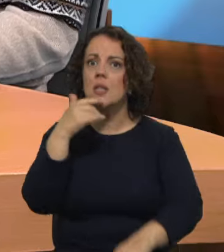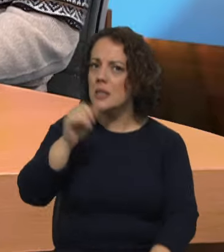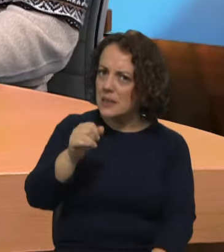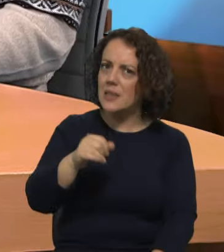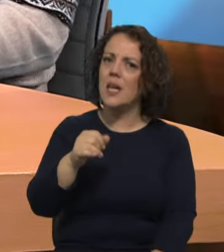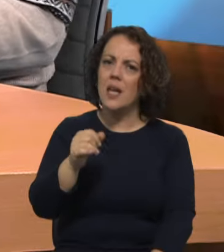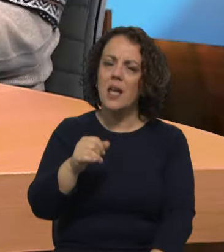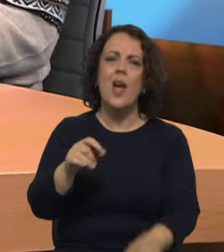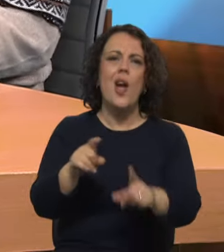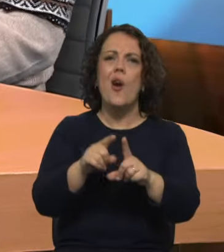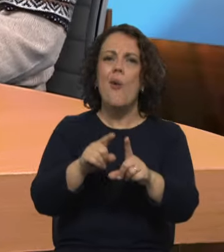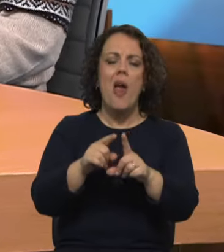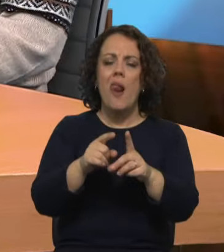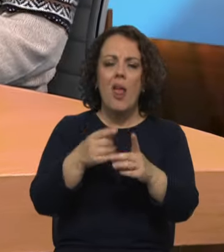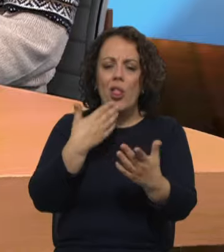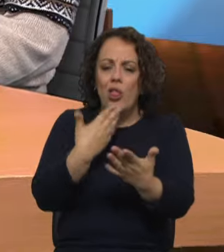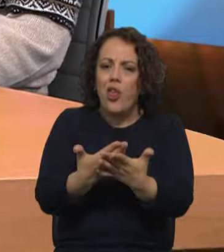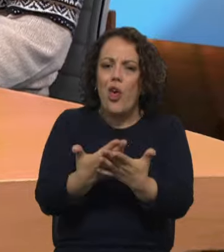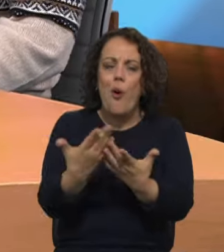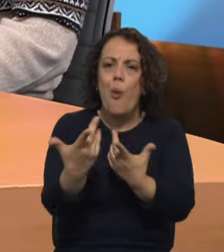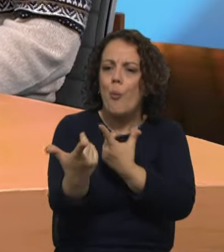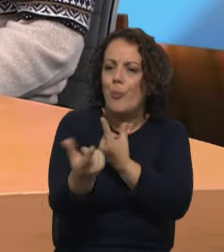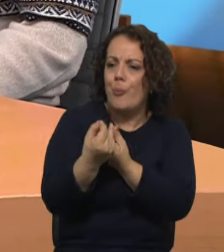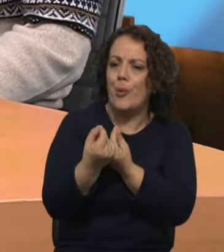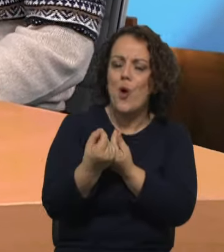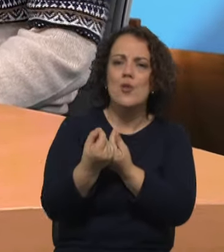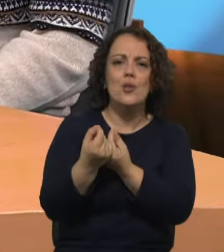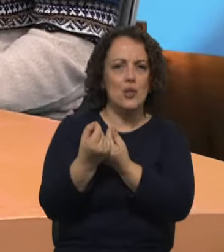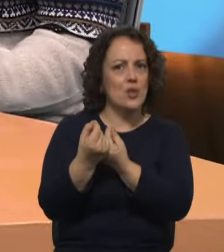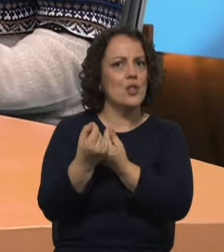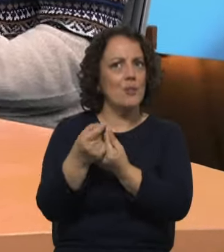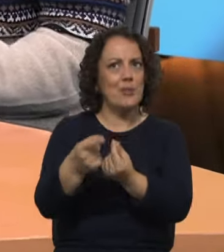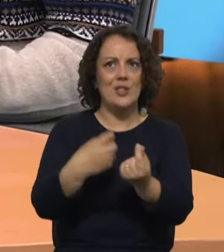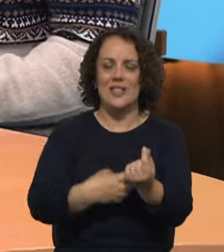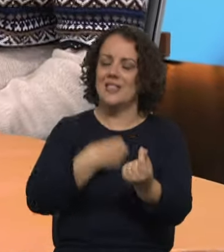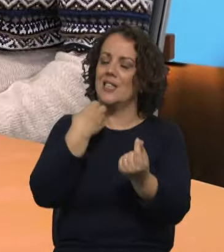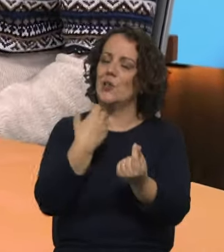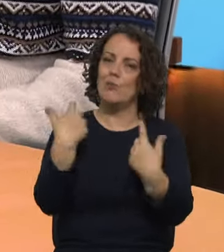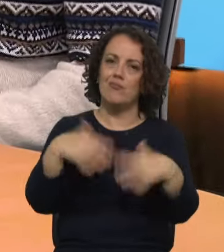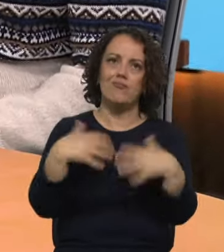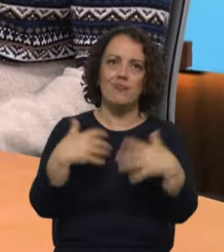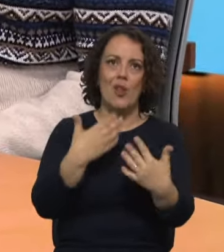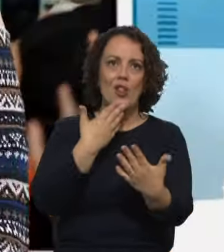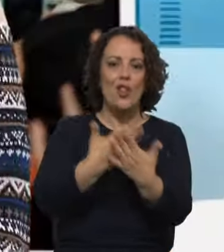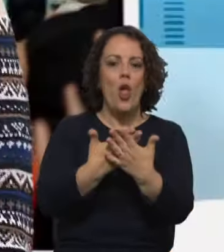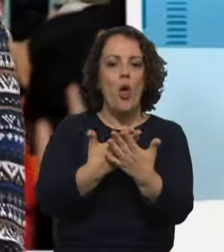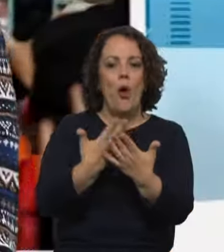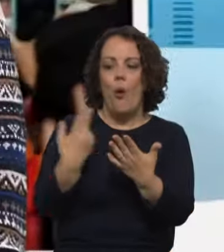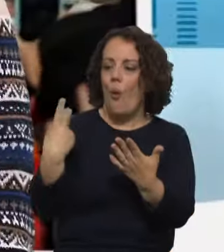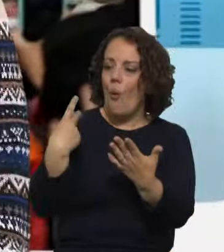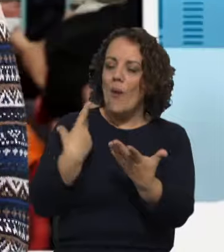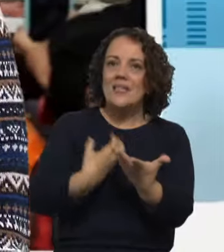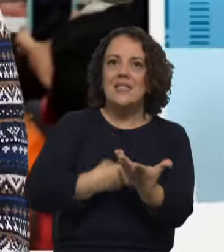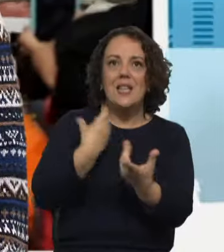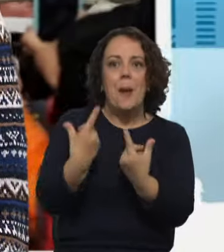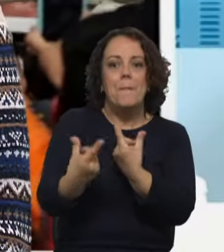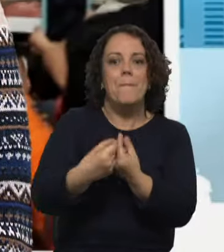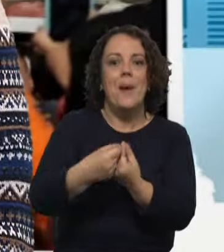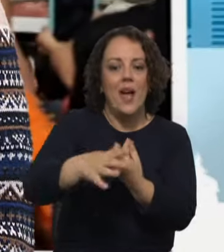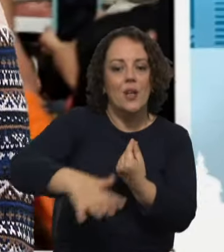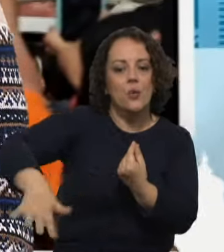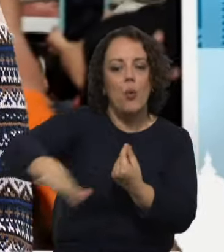sempre tudo muito aproximou noos muito eu acho que isto foi foi a parte mais interessante aproximou noos muito à realidade local mais se calhar até do que aquilo que nós